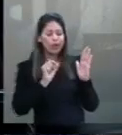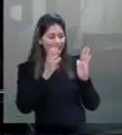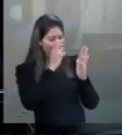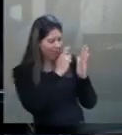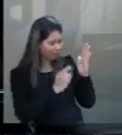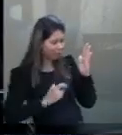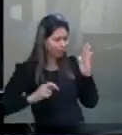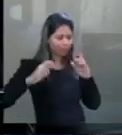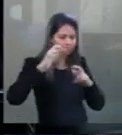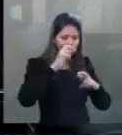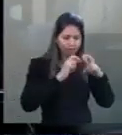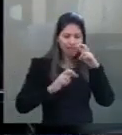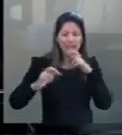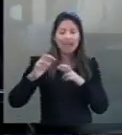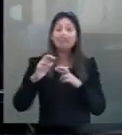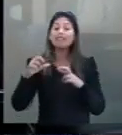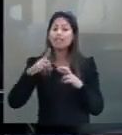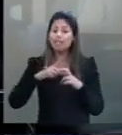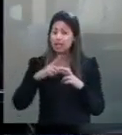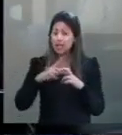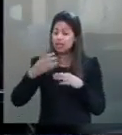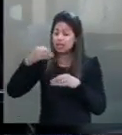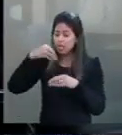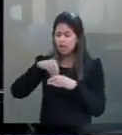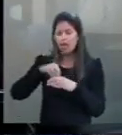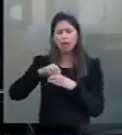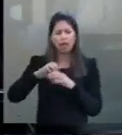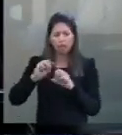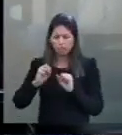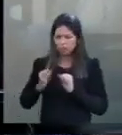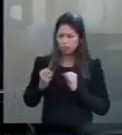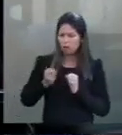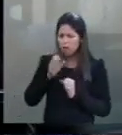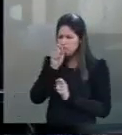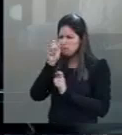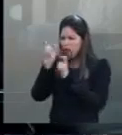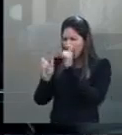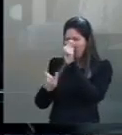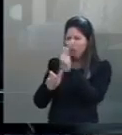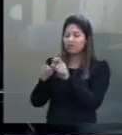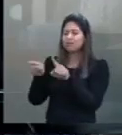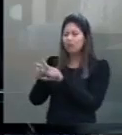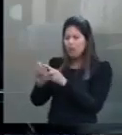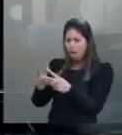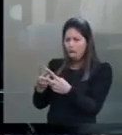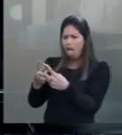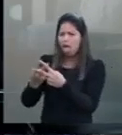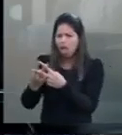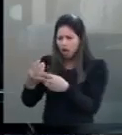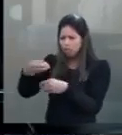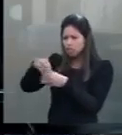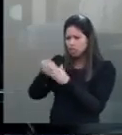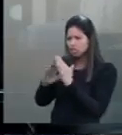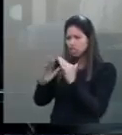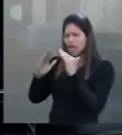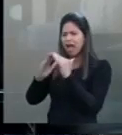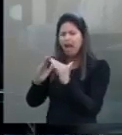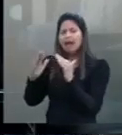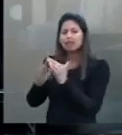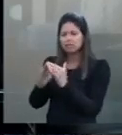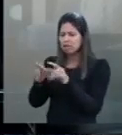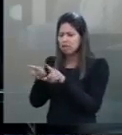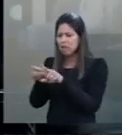que se deparam com agressões físicas, cárcere privado, cerceamento da liberdade,